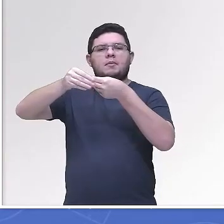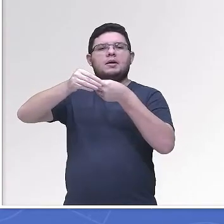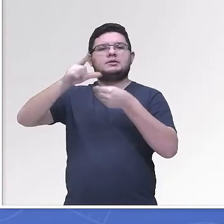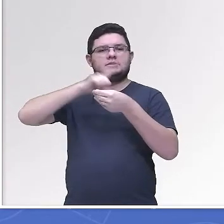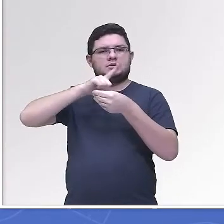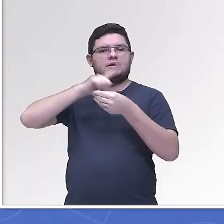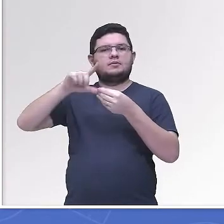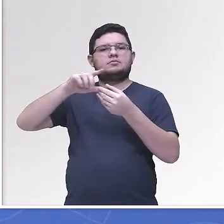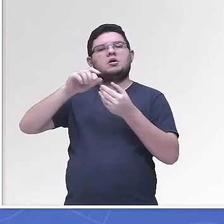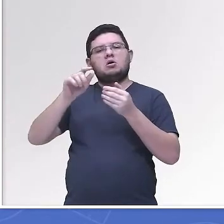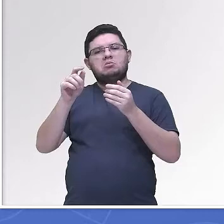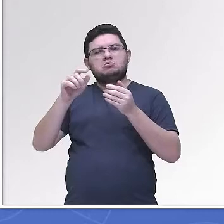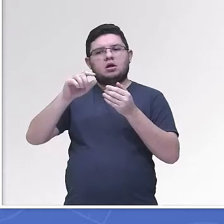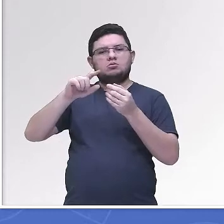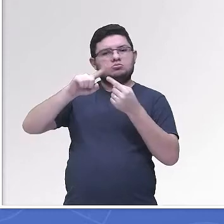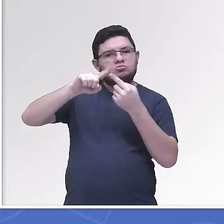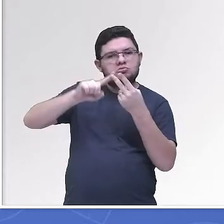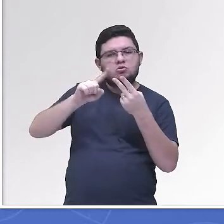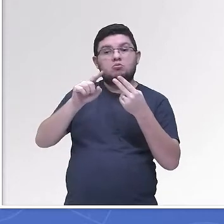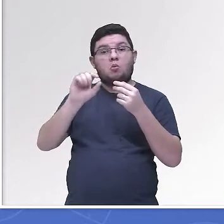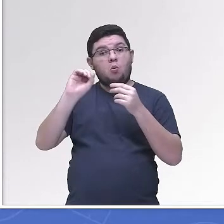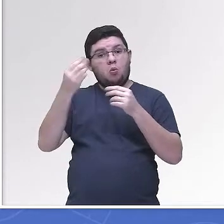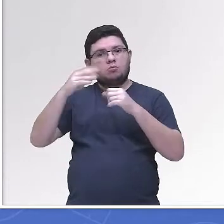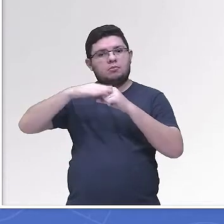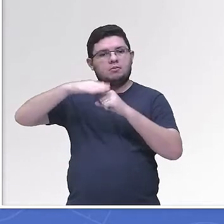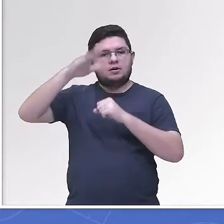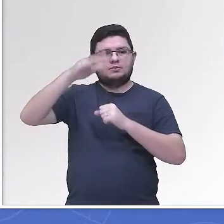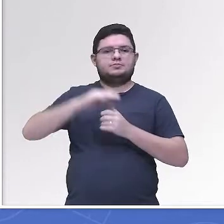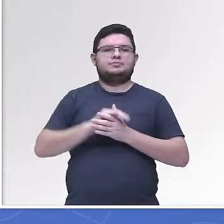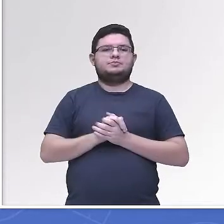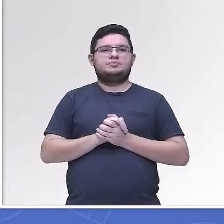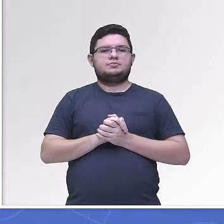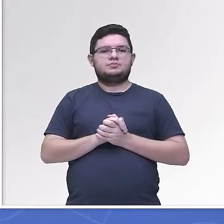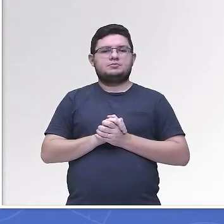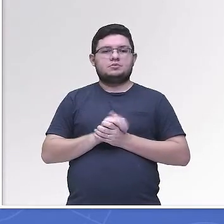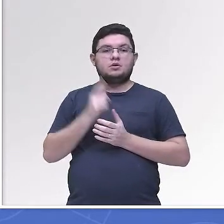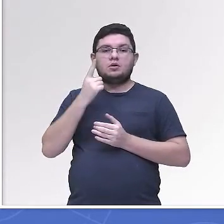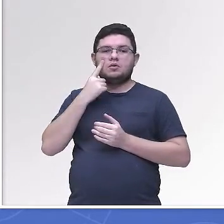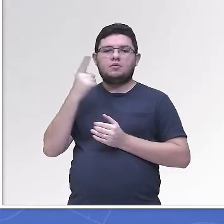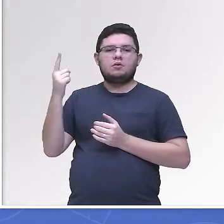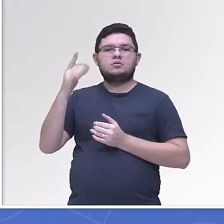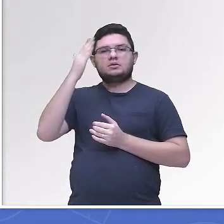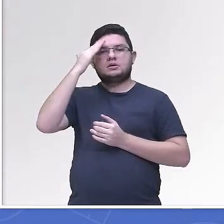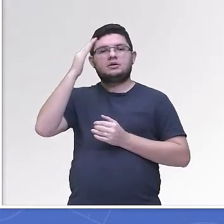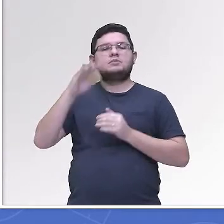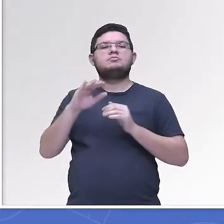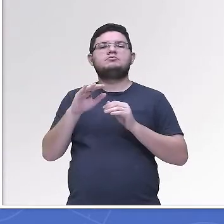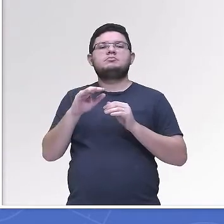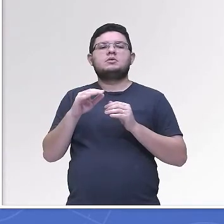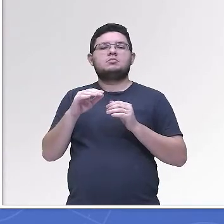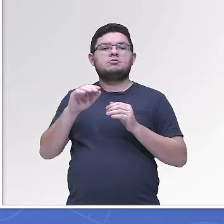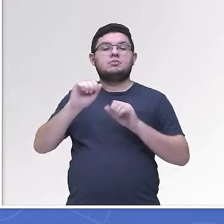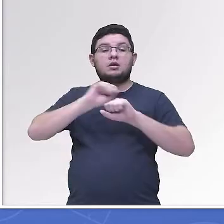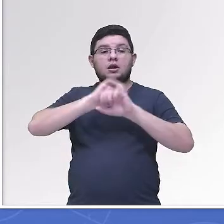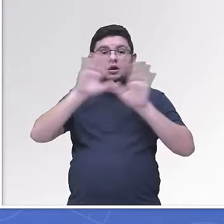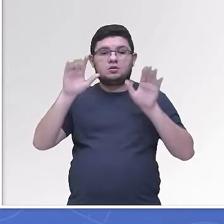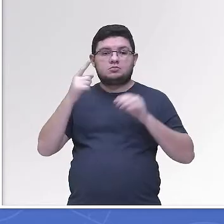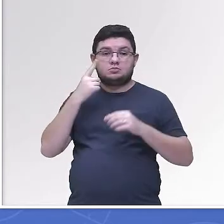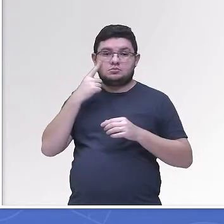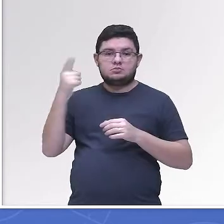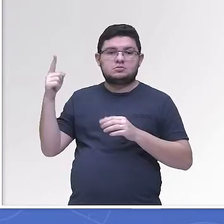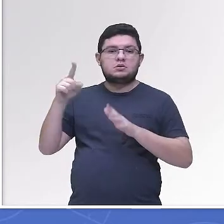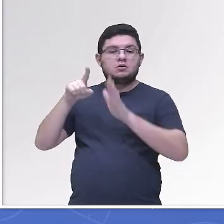aqui na nossa aplicação. Um exercíciozinho aqui para vocês. Das